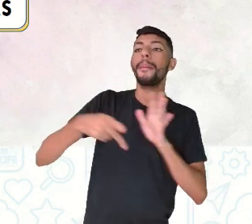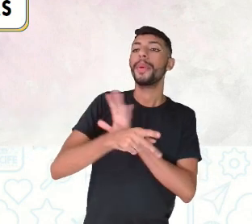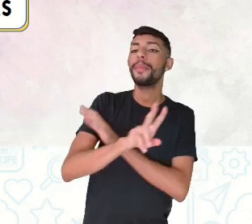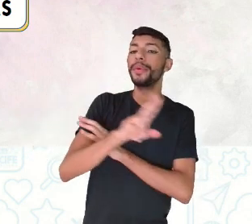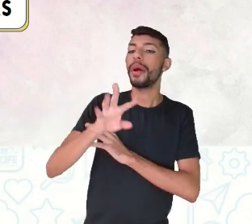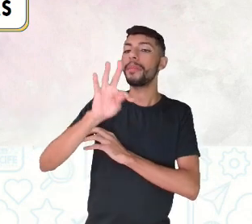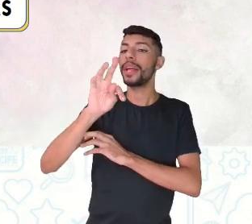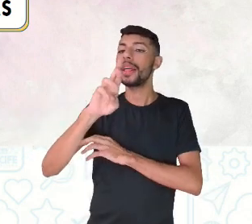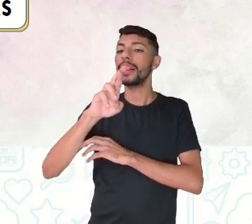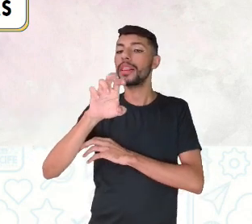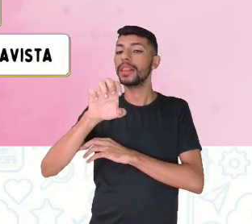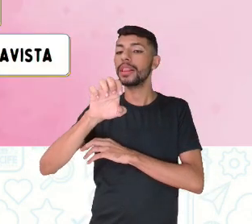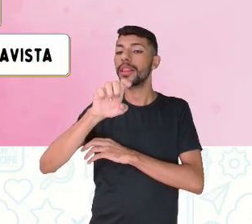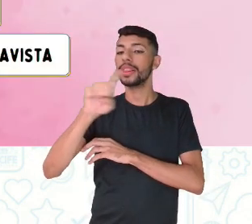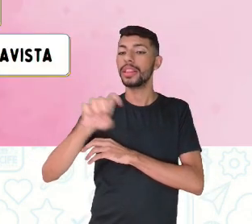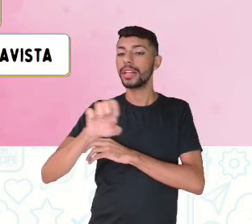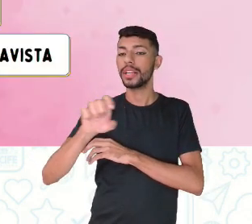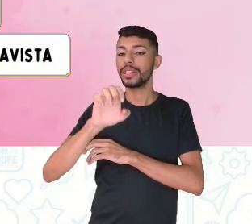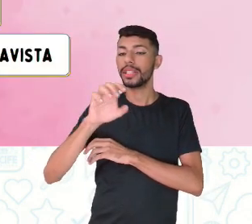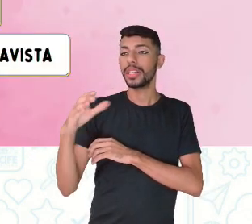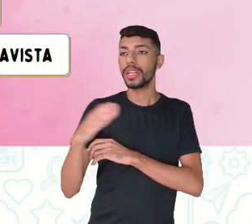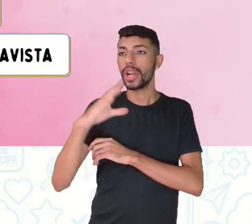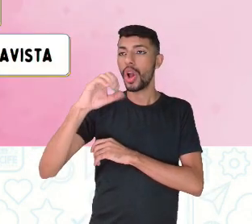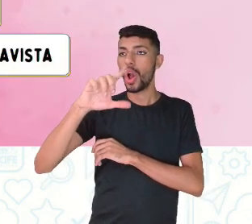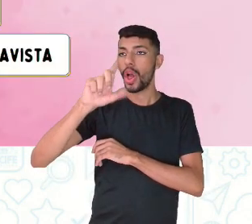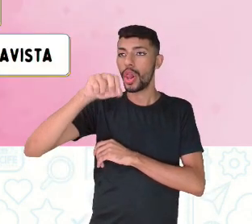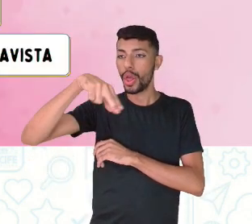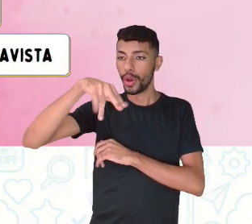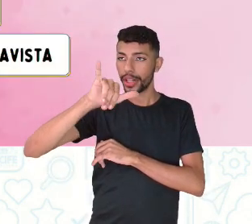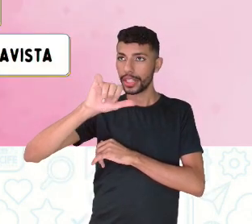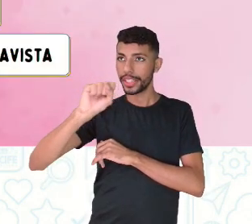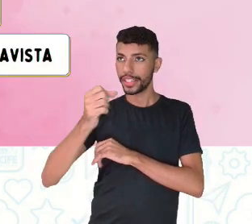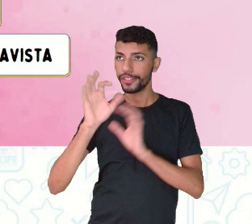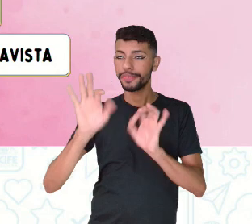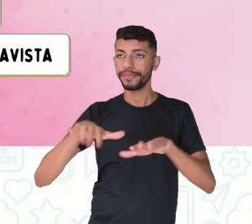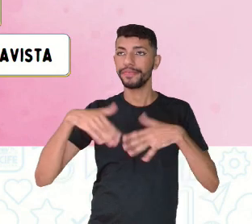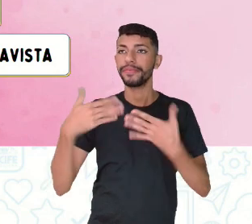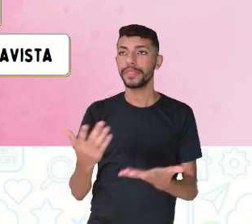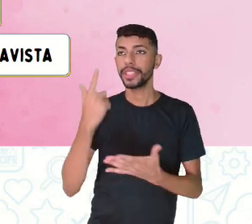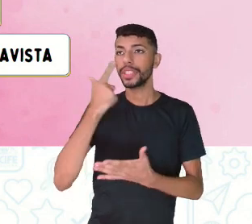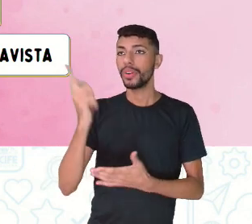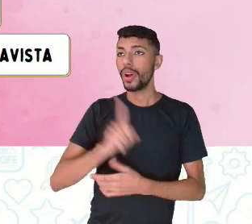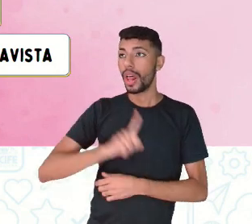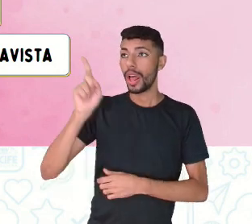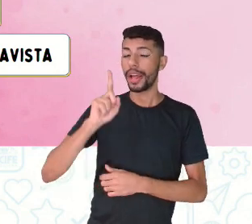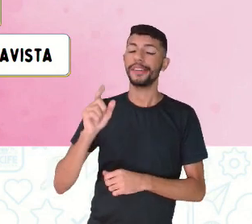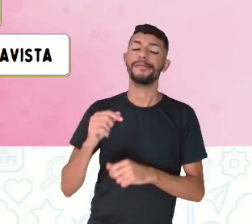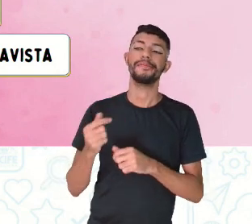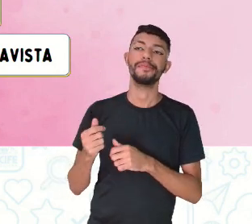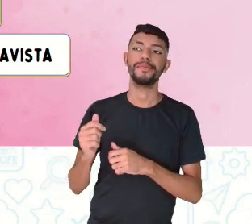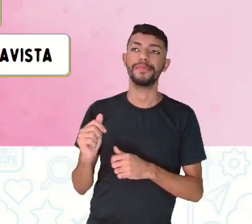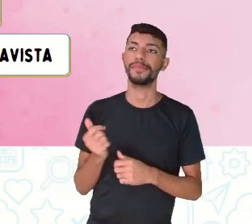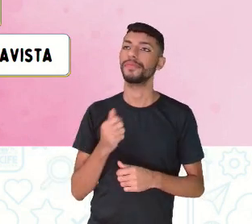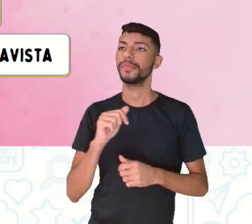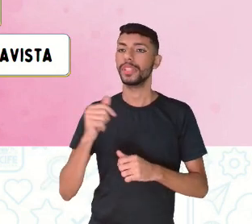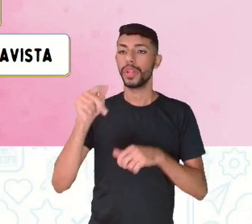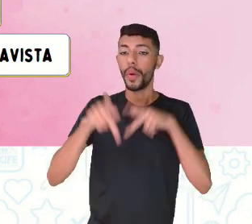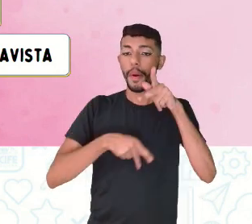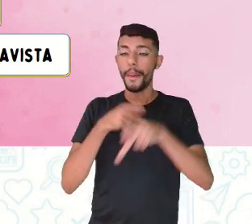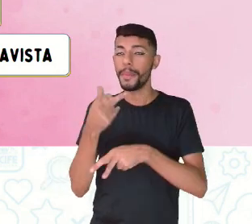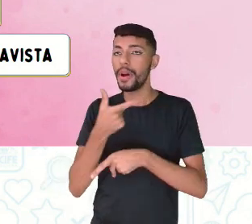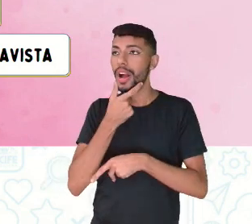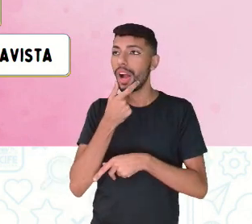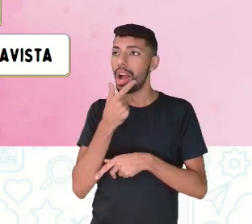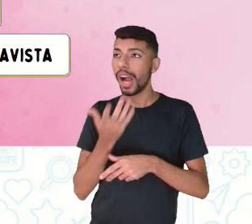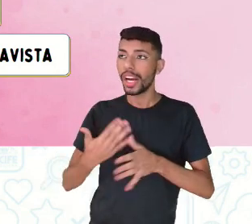13 colônias, ok? E aí, vejam, a metrópole inglesa, né, eles chegam lá, né,